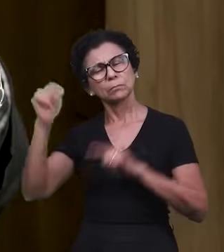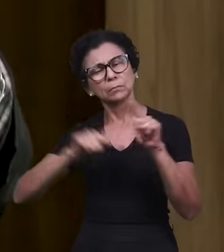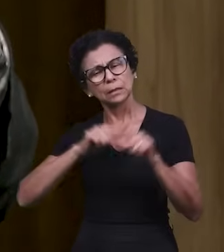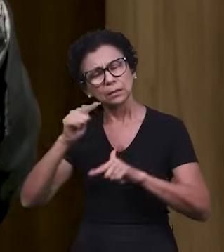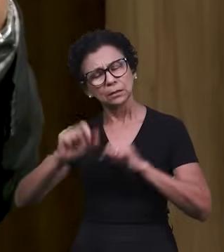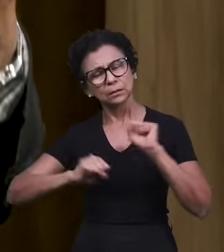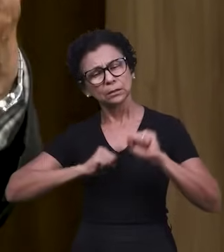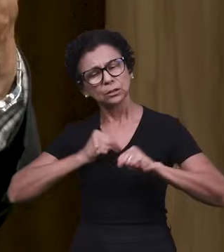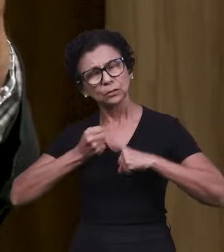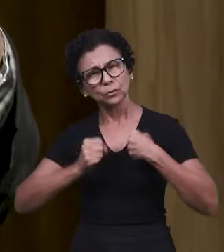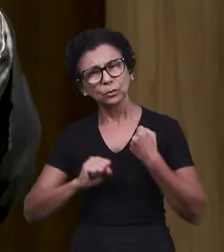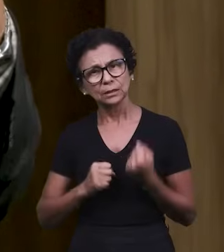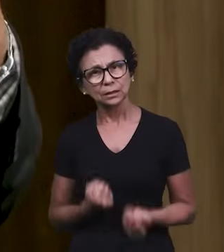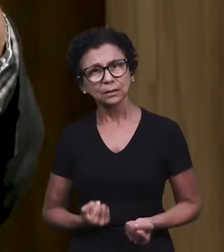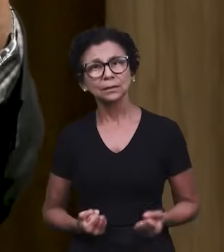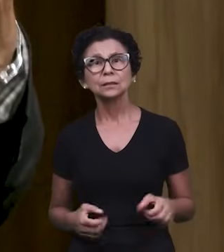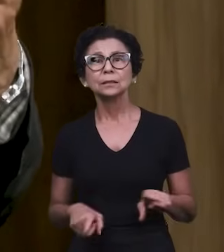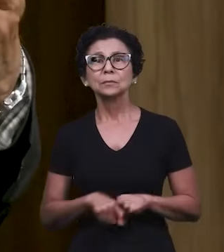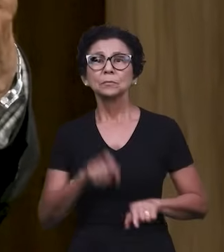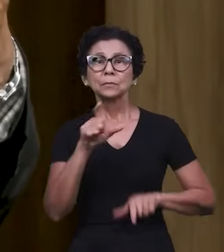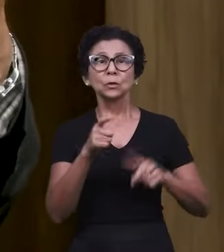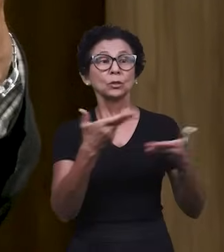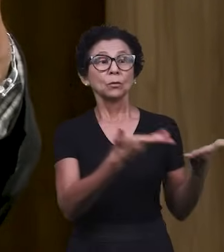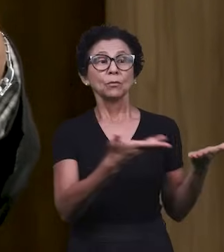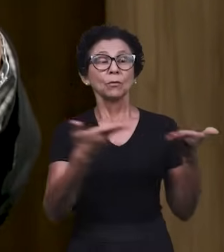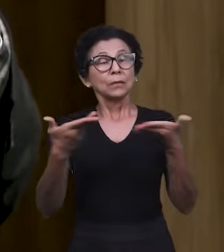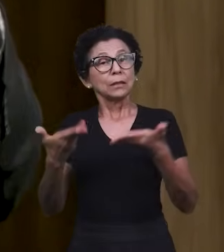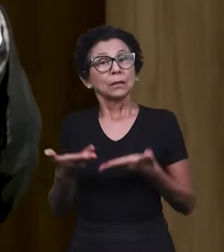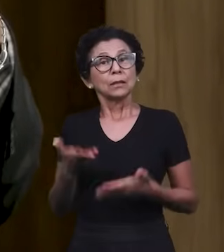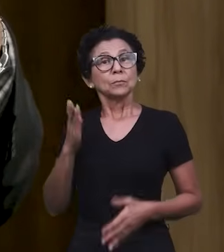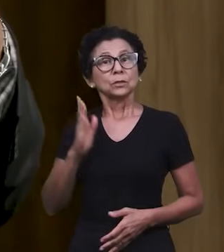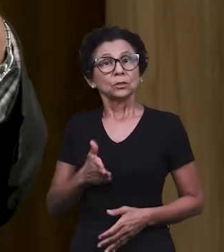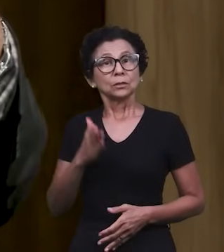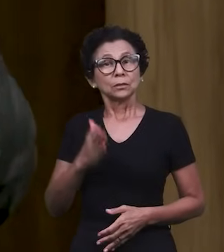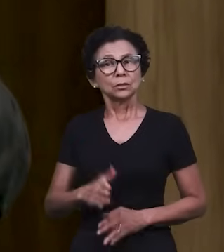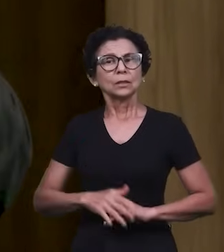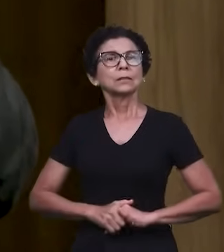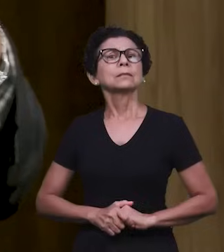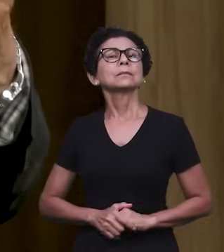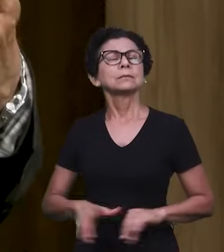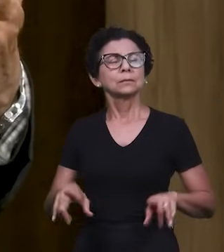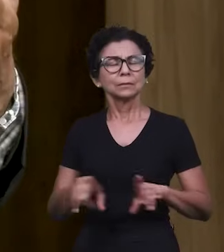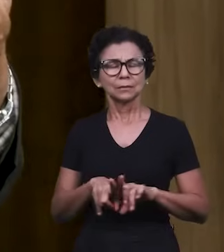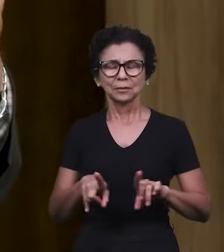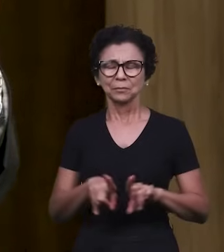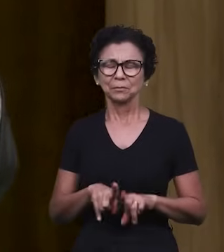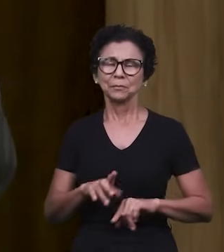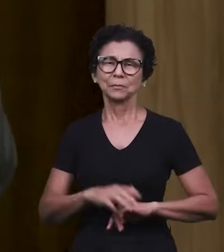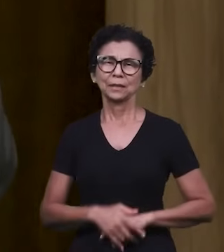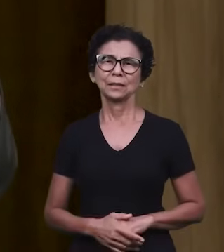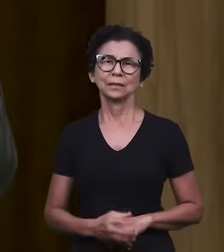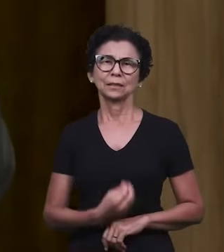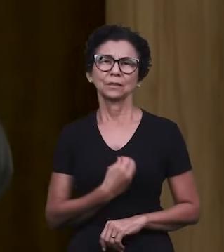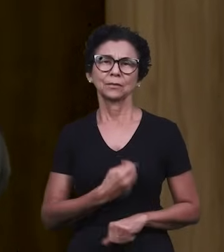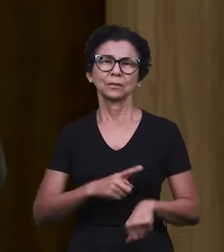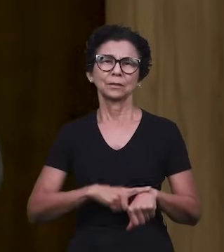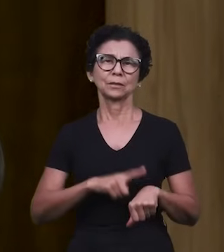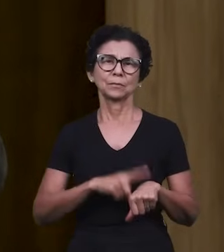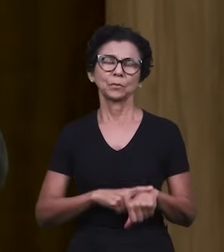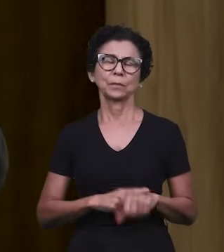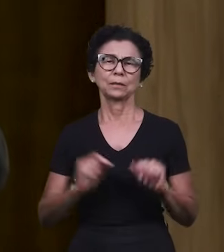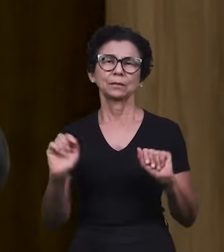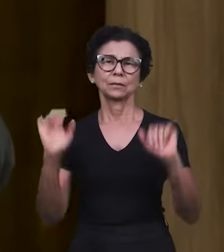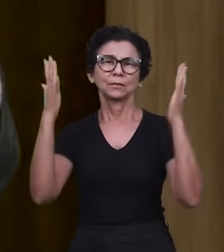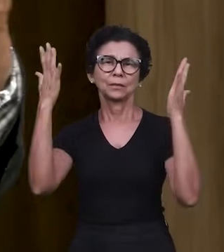encontram-se já participando de trombetas e festas, envolvido neste momento glorioso deste grande